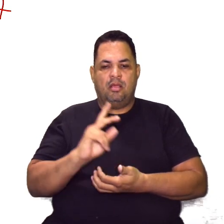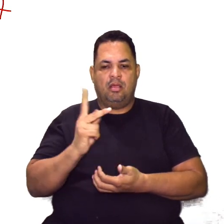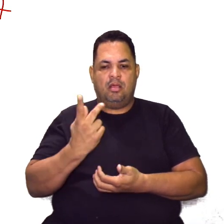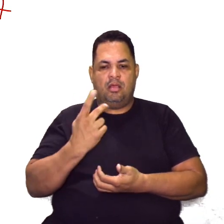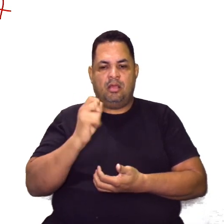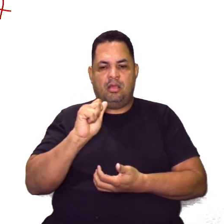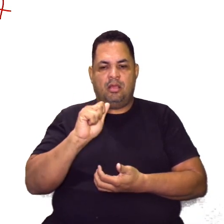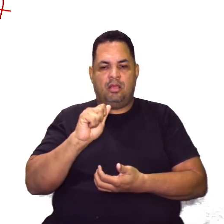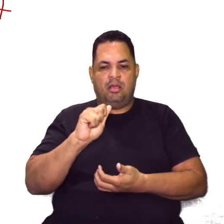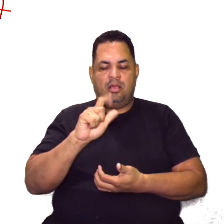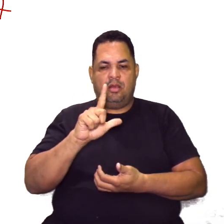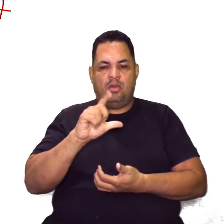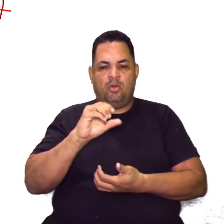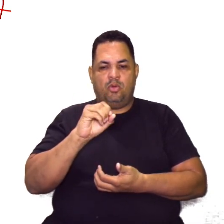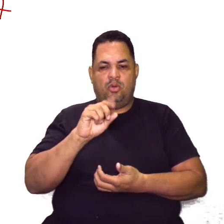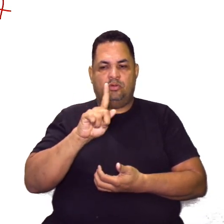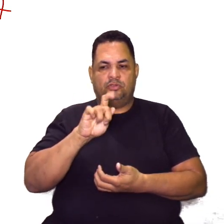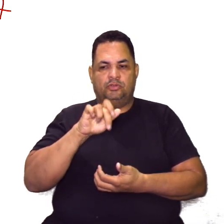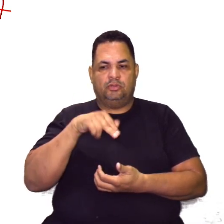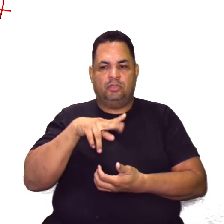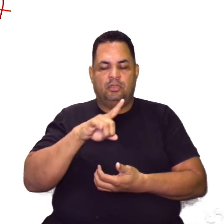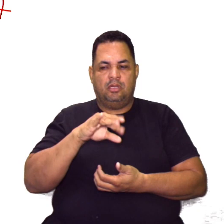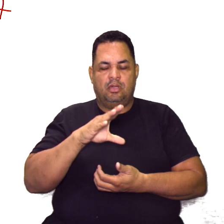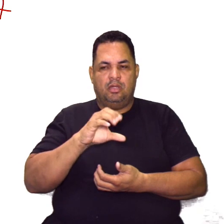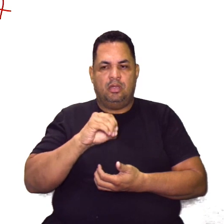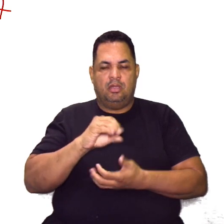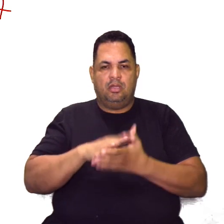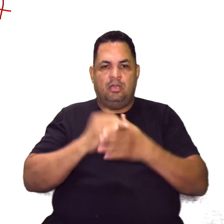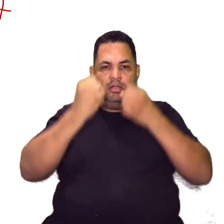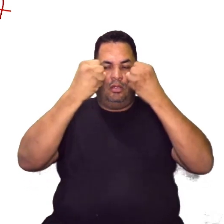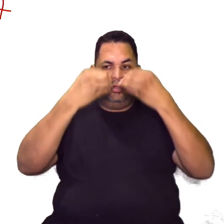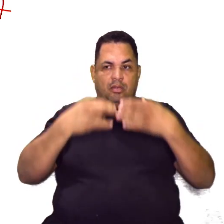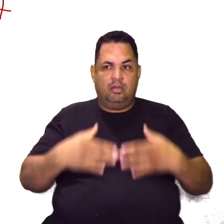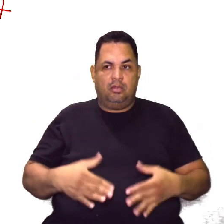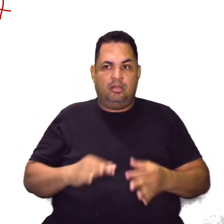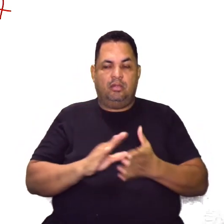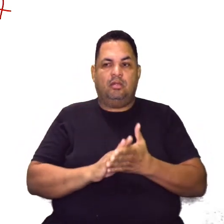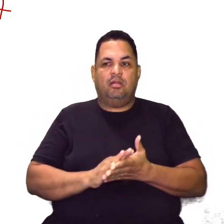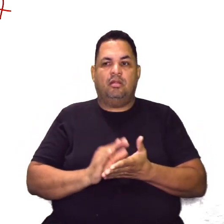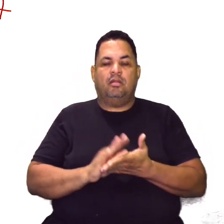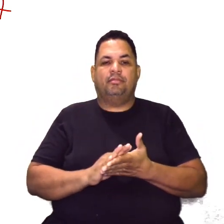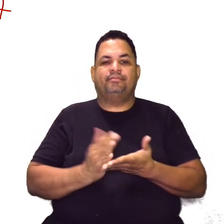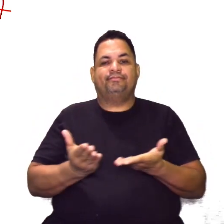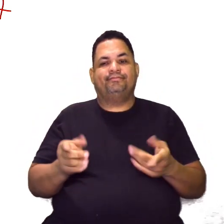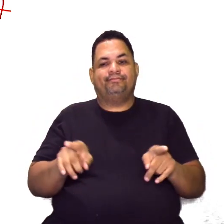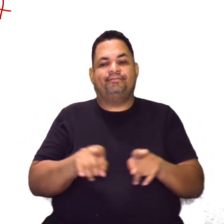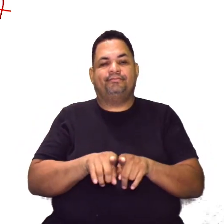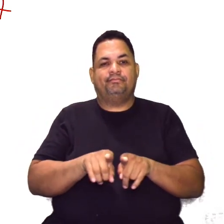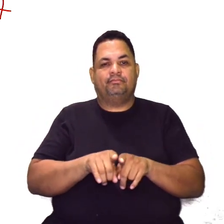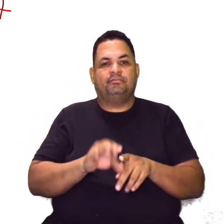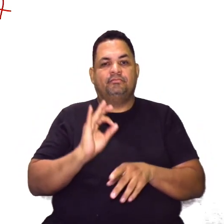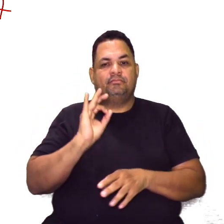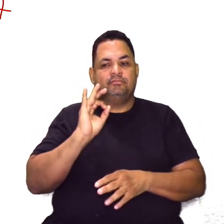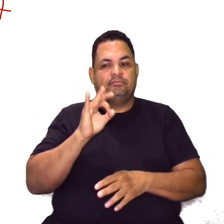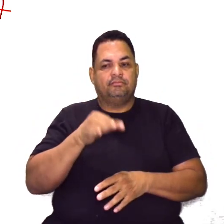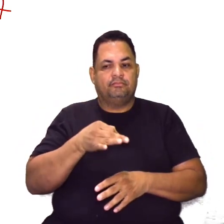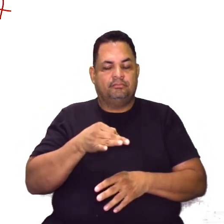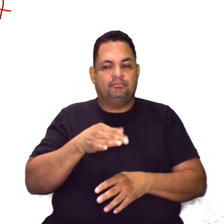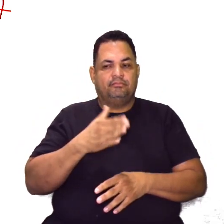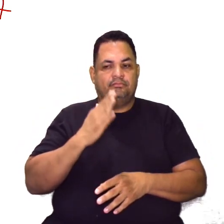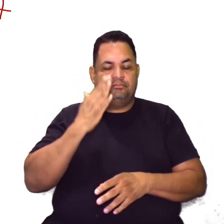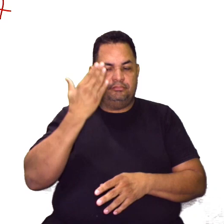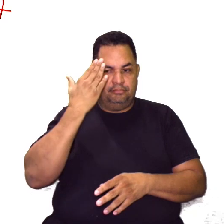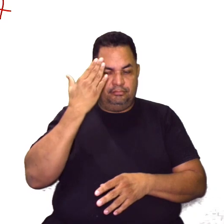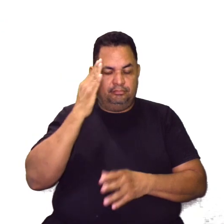halogênios. Então, meu aluno, diante desse comentário aqui, né, eu acho também que, com